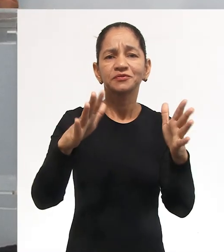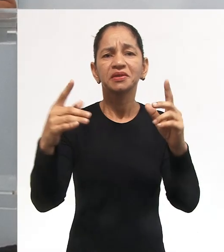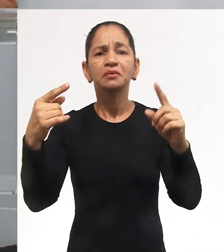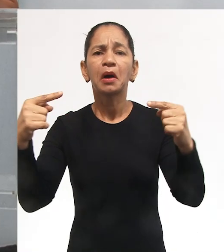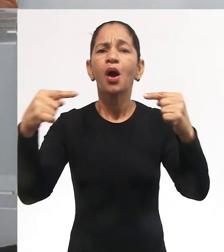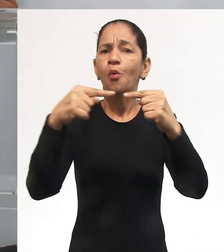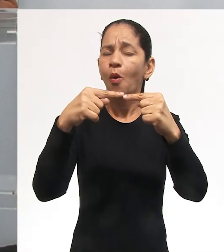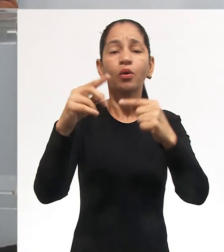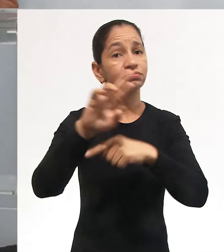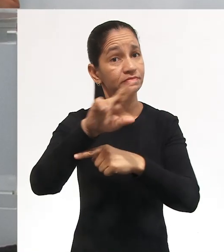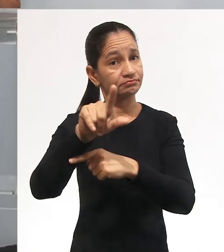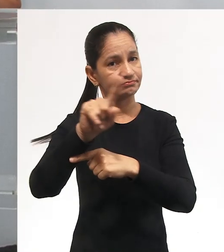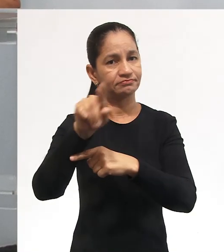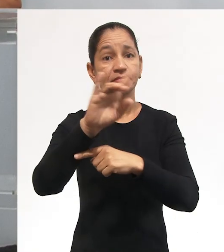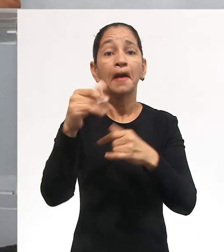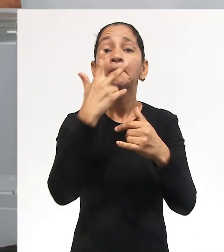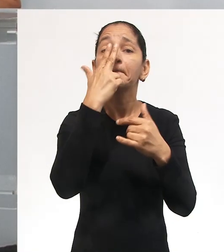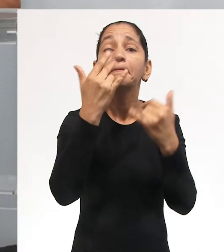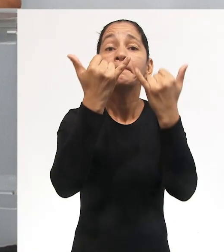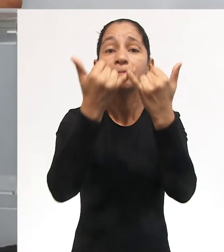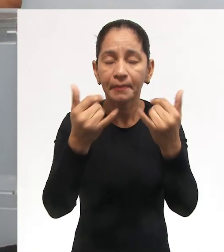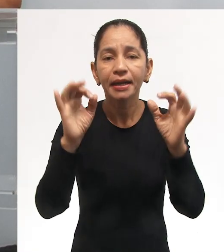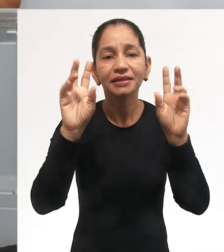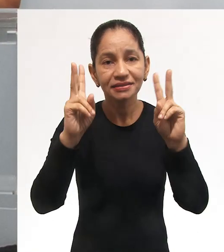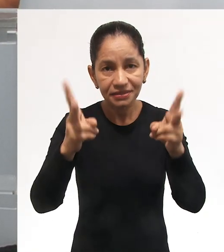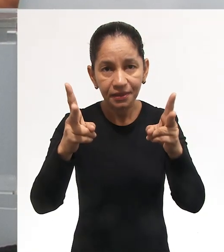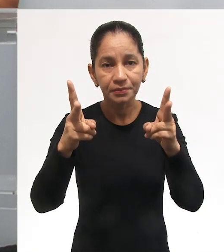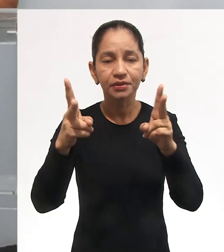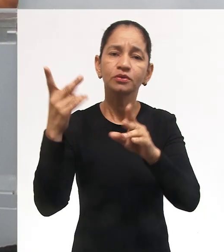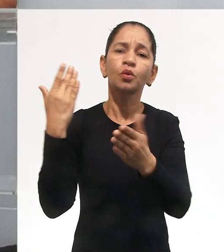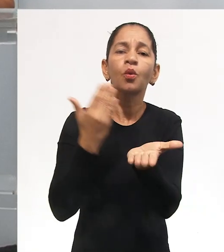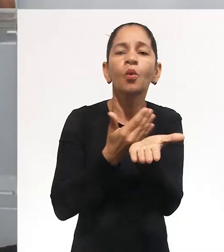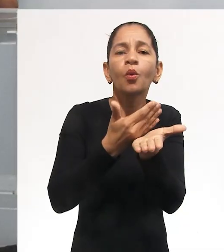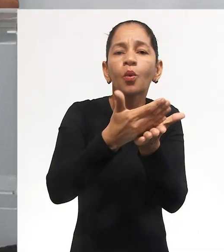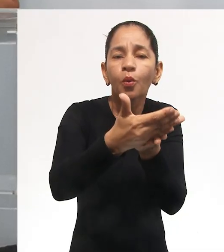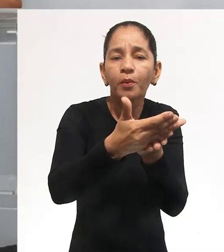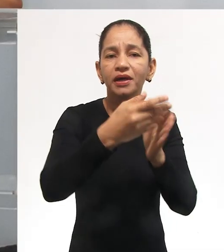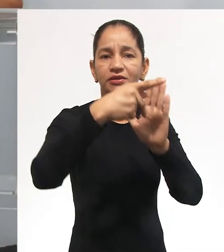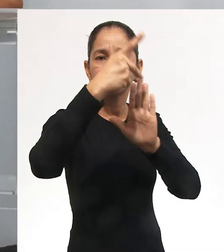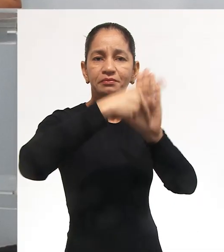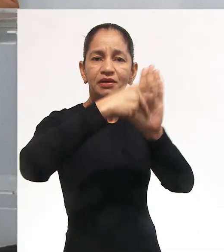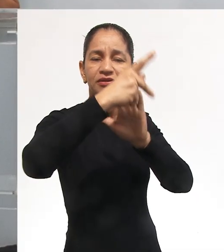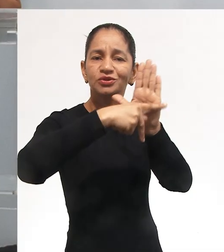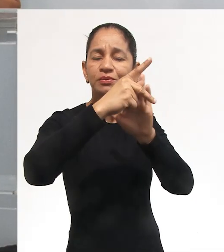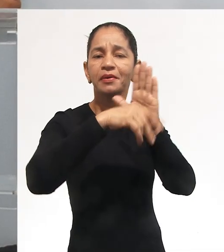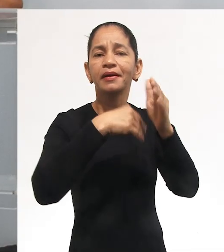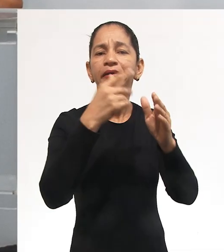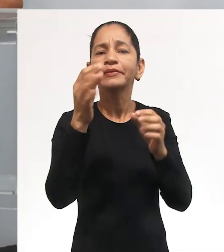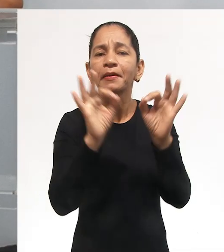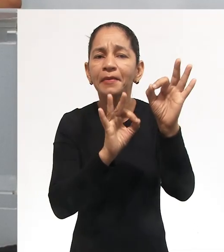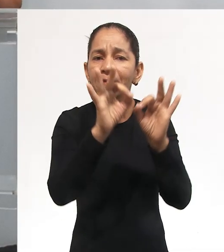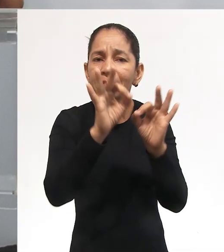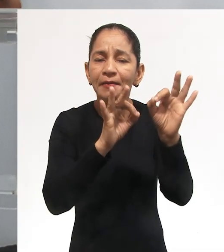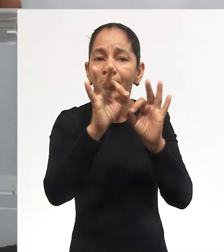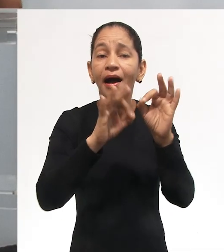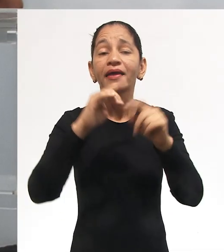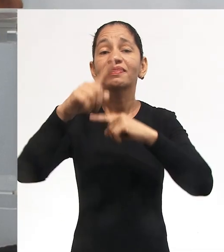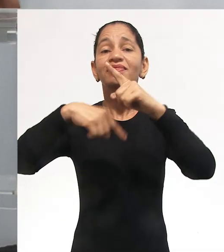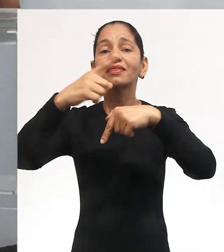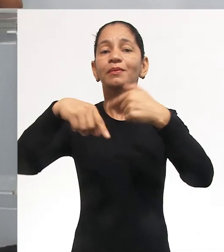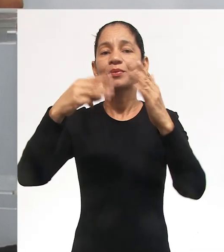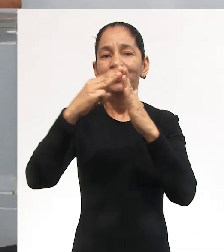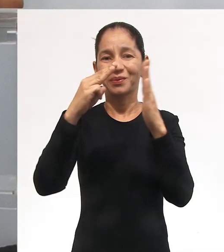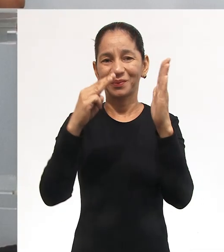no projeto de pesquisa, e do que nós vemos falando desde o início sobre planejamento de pesquisa e sobre método, porém,